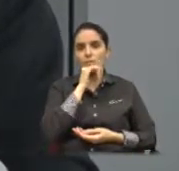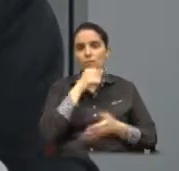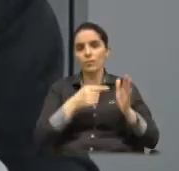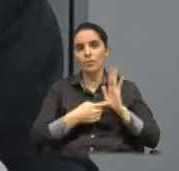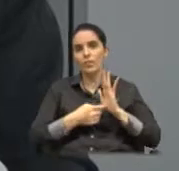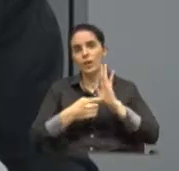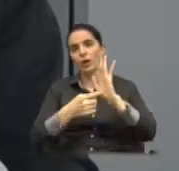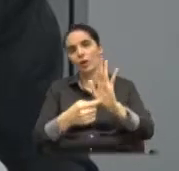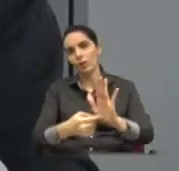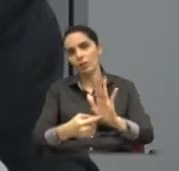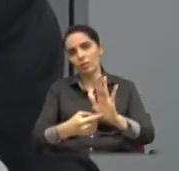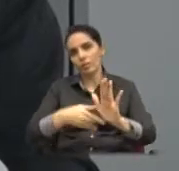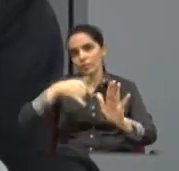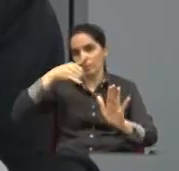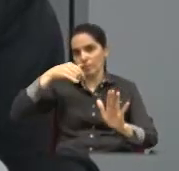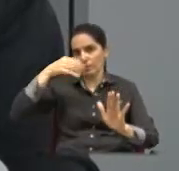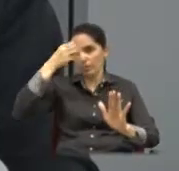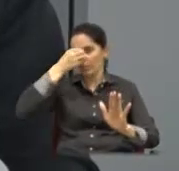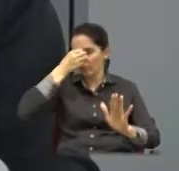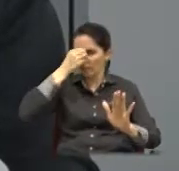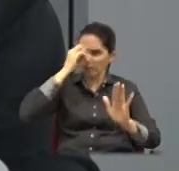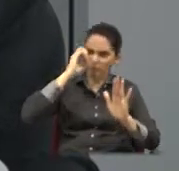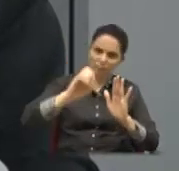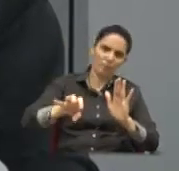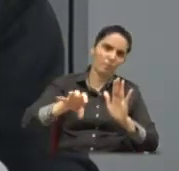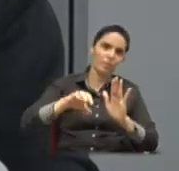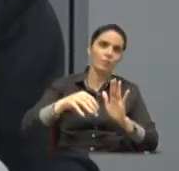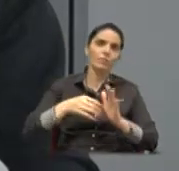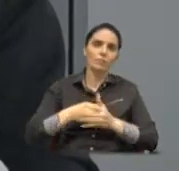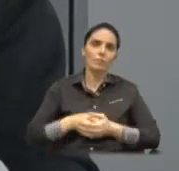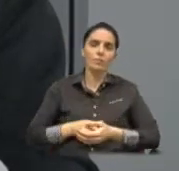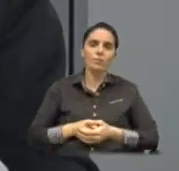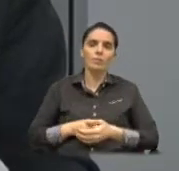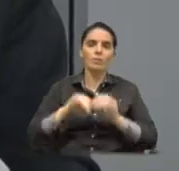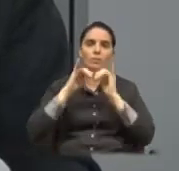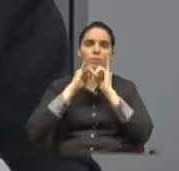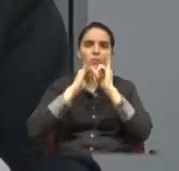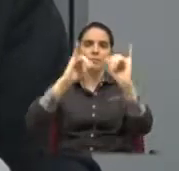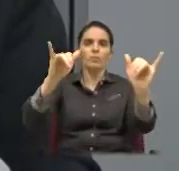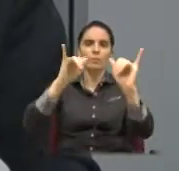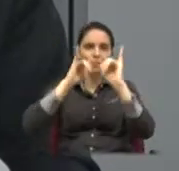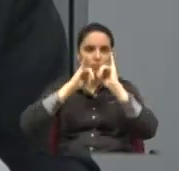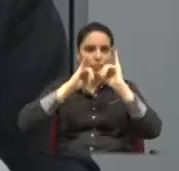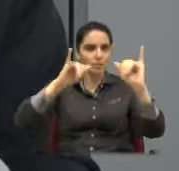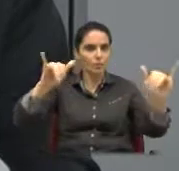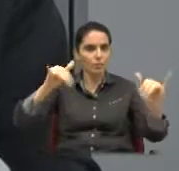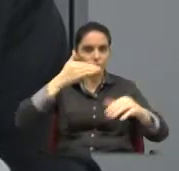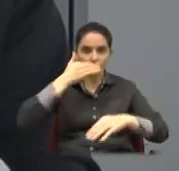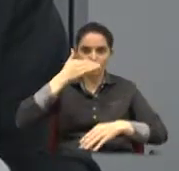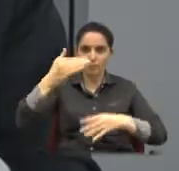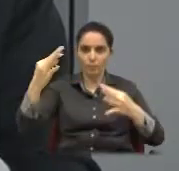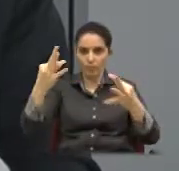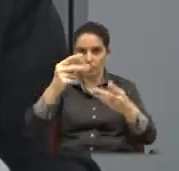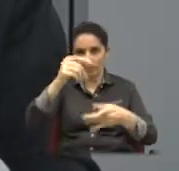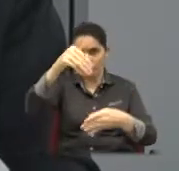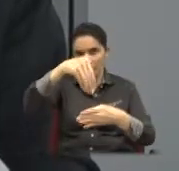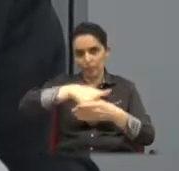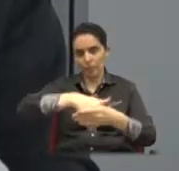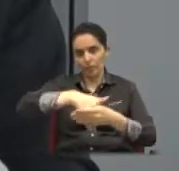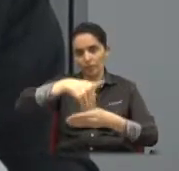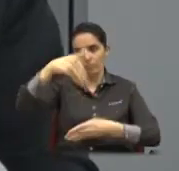nosso repúdio, nossa manifestação. E gostaria de pedir a todos